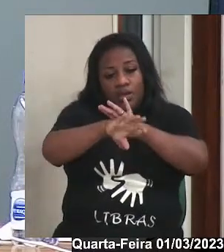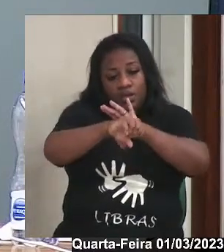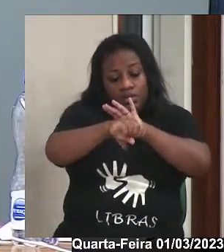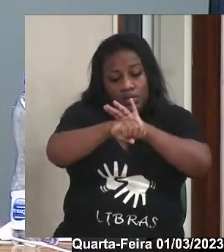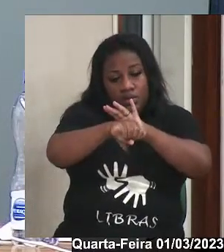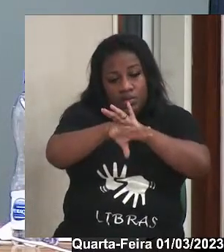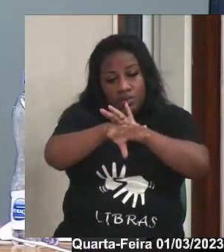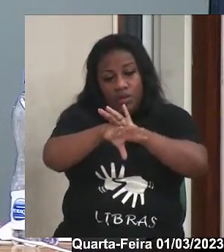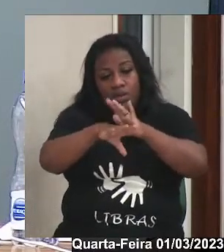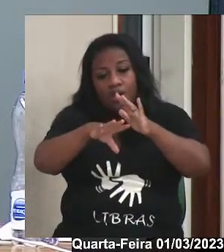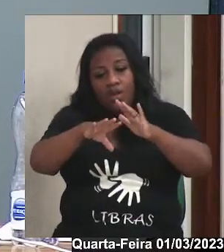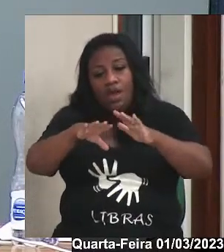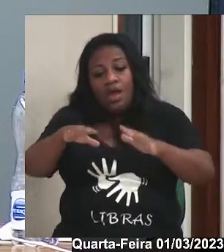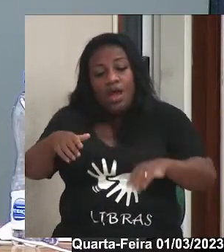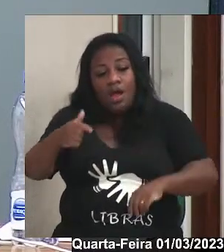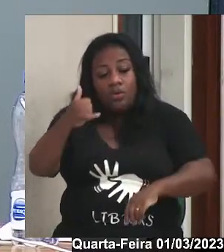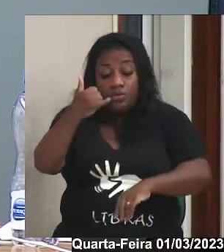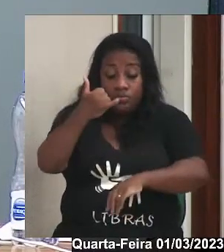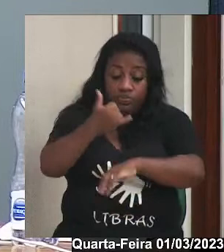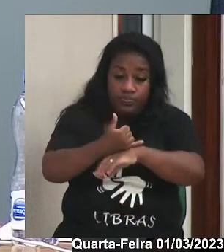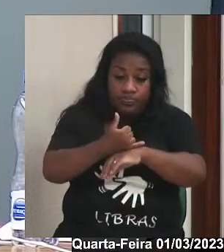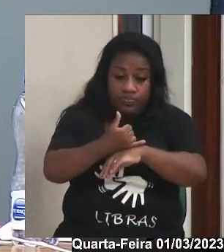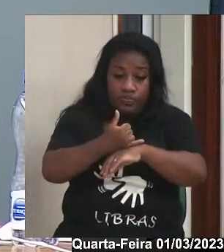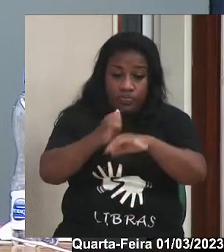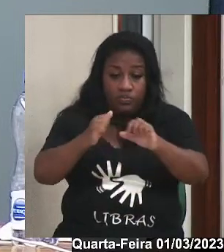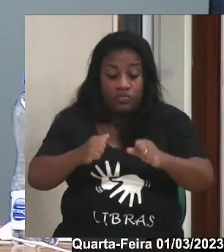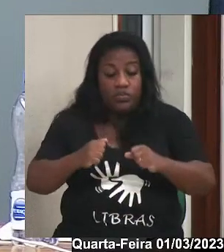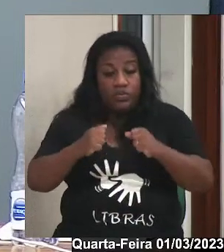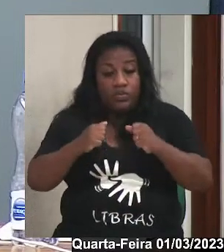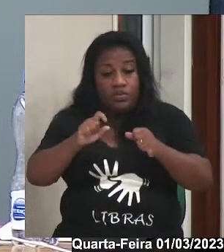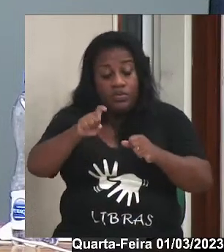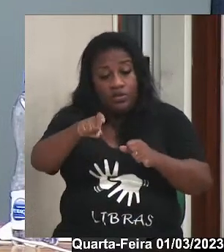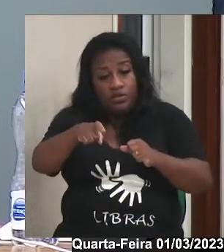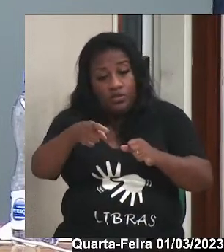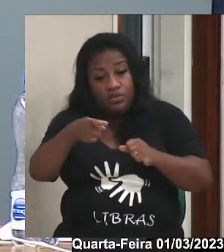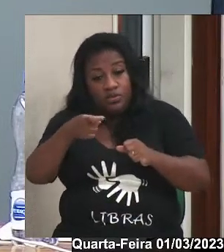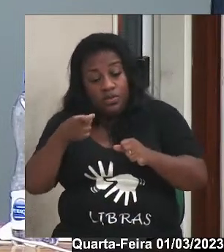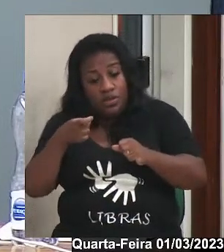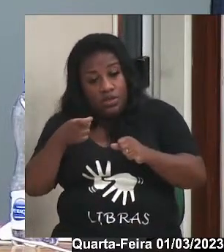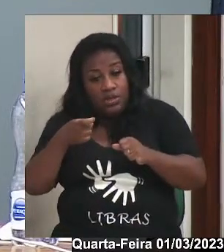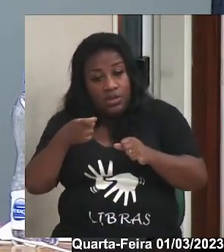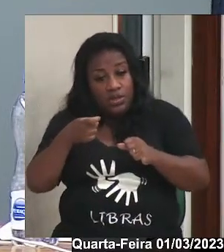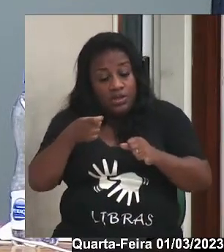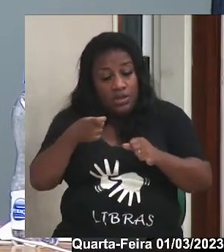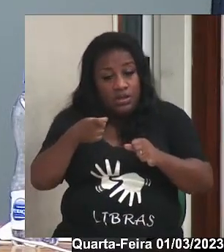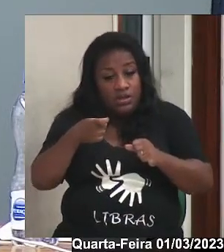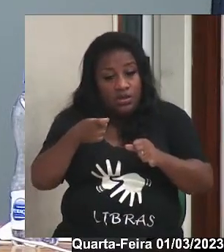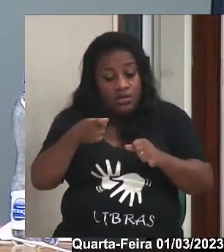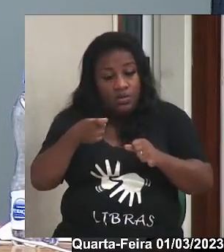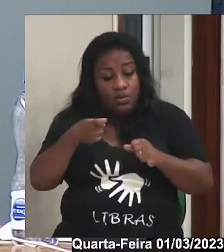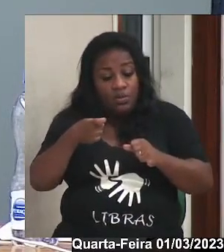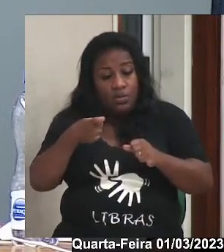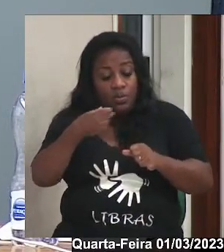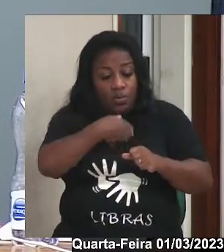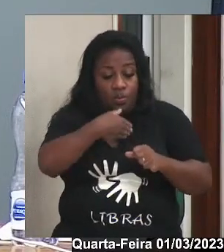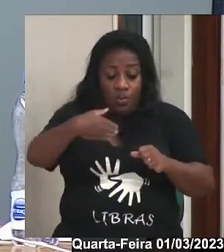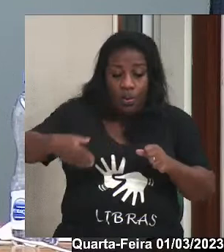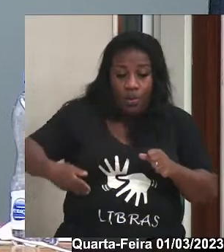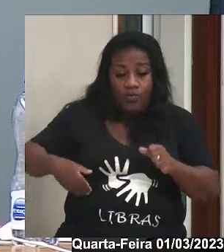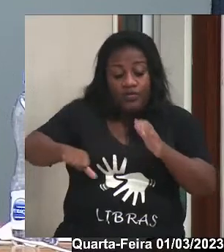Indicação 7/2023. Indica ao chefe do Poder Executivo Municipal que seja efetuado estudo para implantação de convênio com